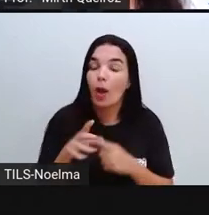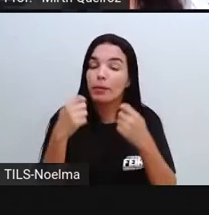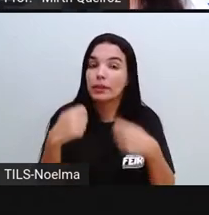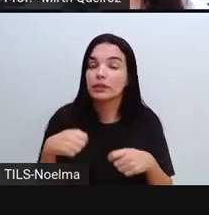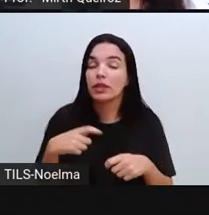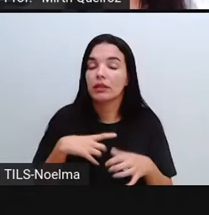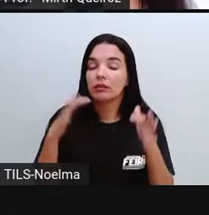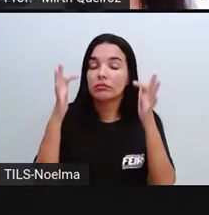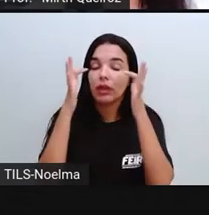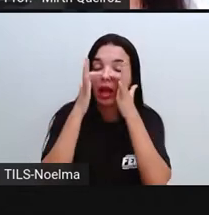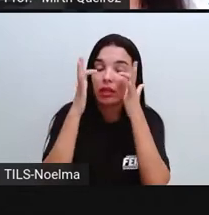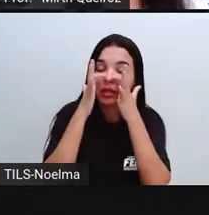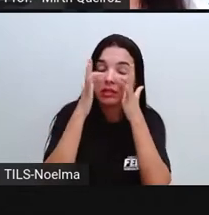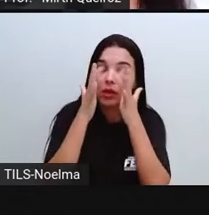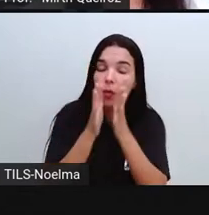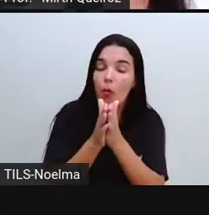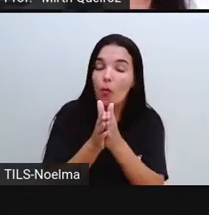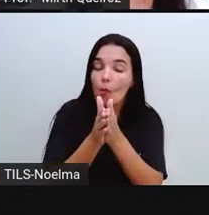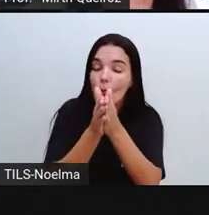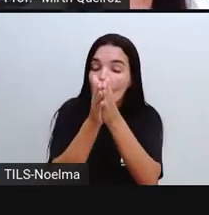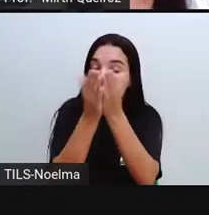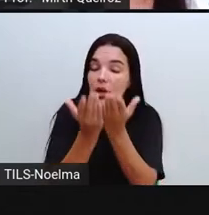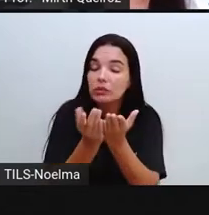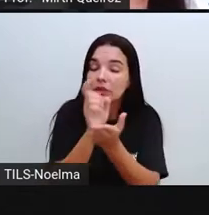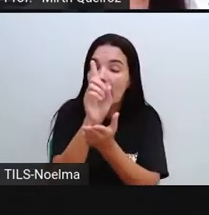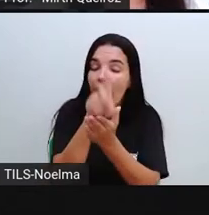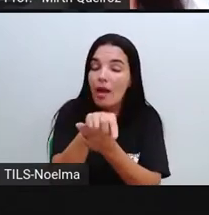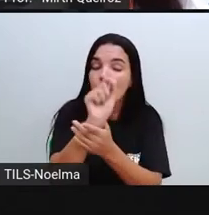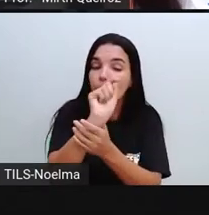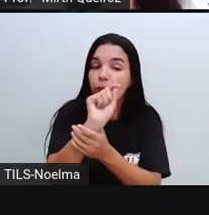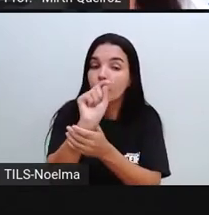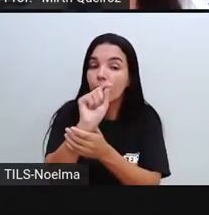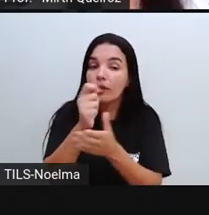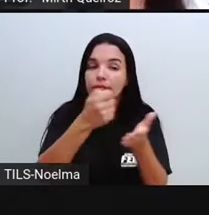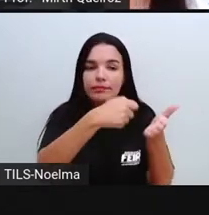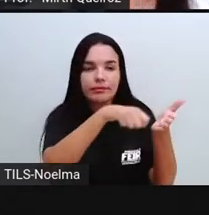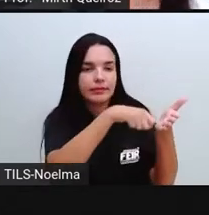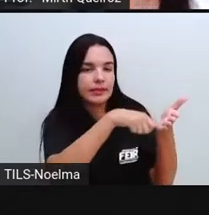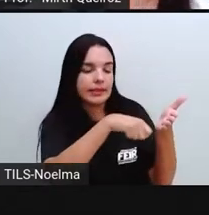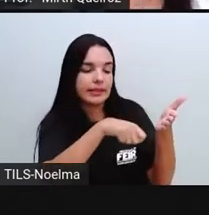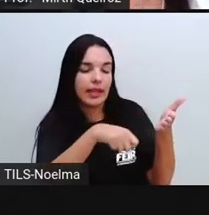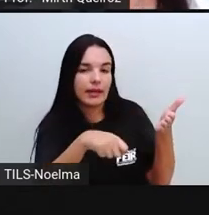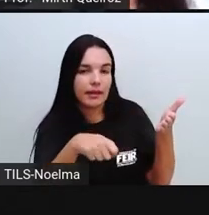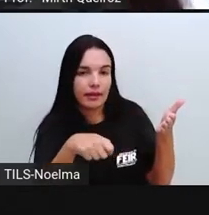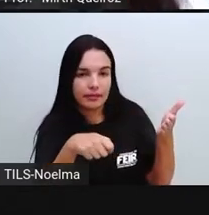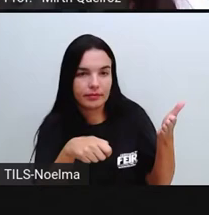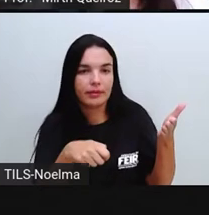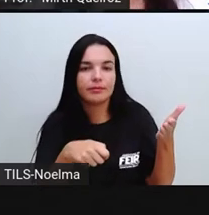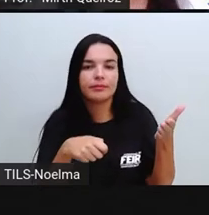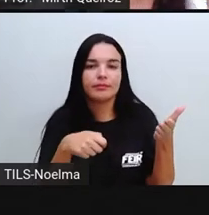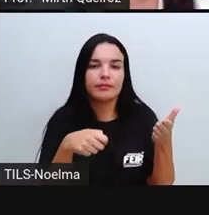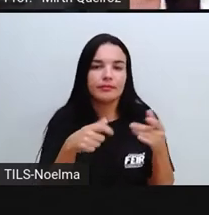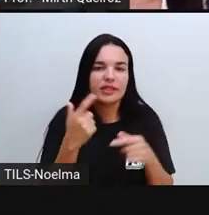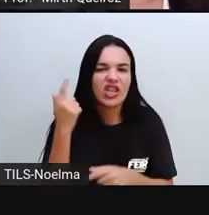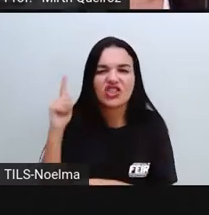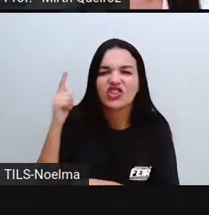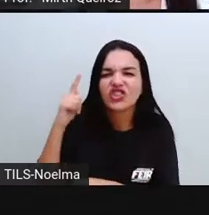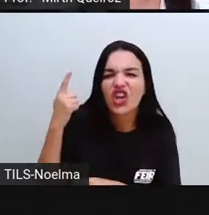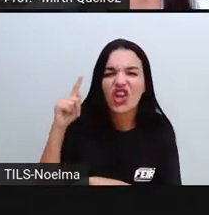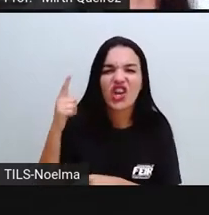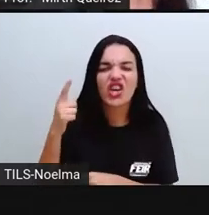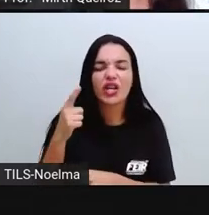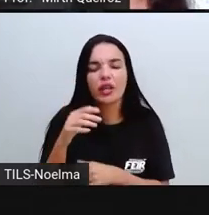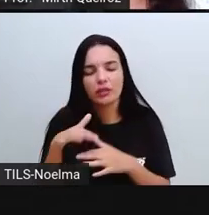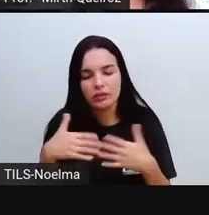essa preocupação de não utilizar gírias, porque geralmente quando o relato ele é oral, a gente utiliza gírias, como, ô, véi, aconteceu não sei o quê e